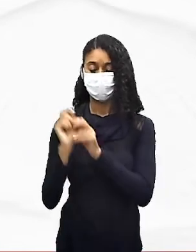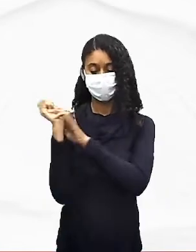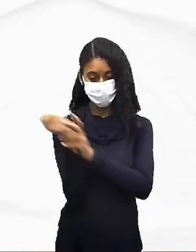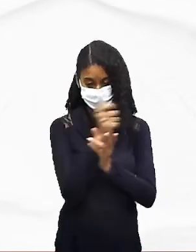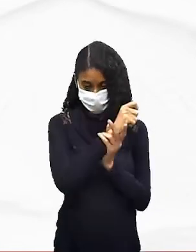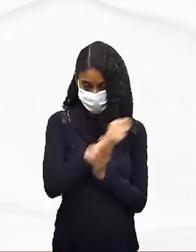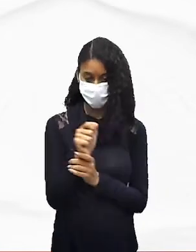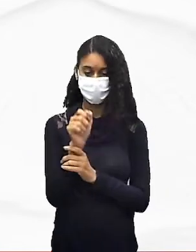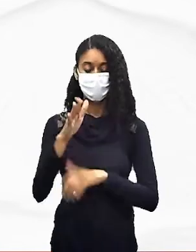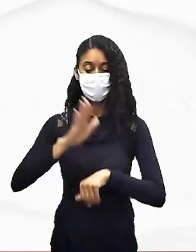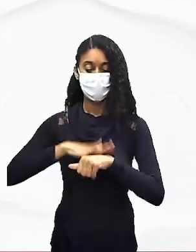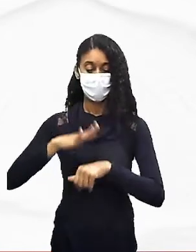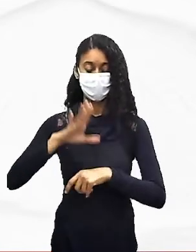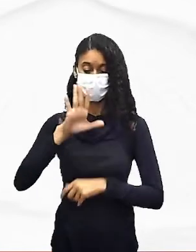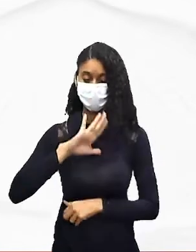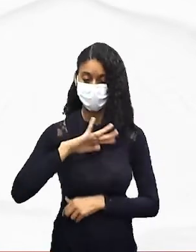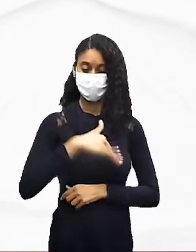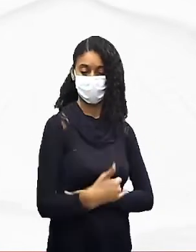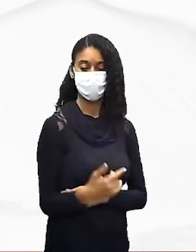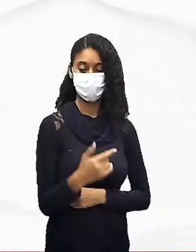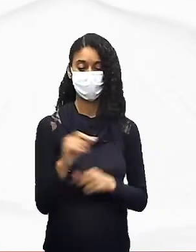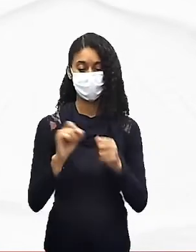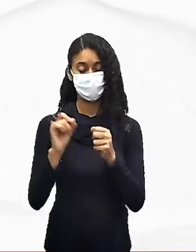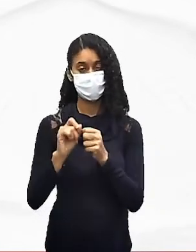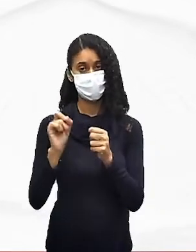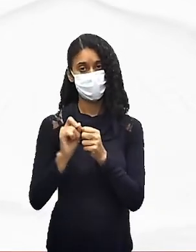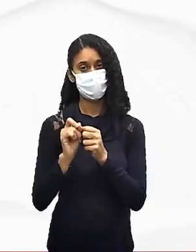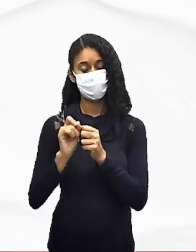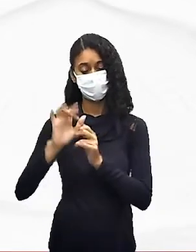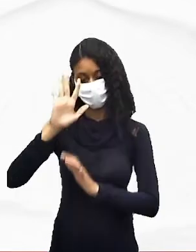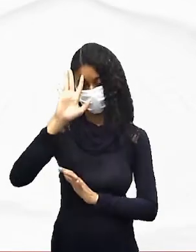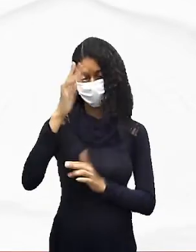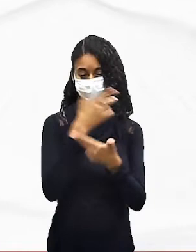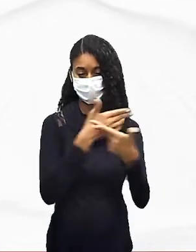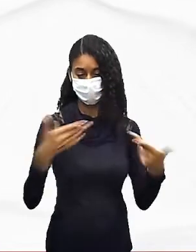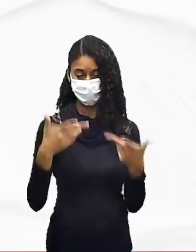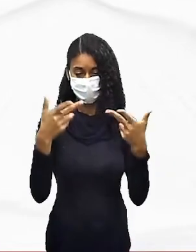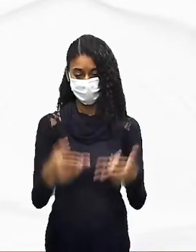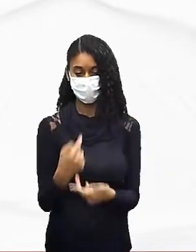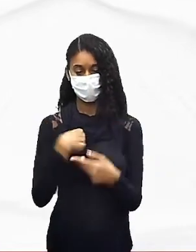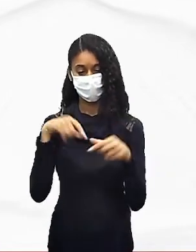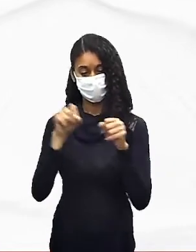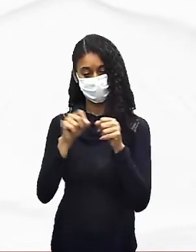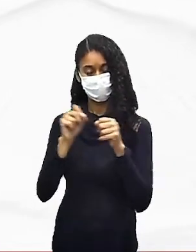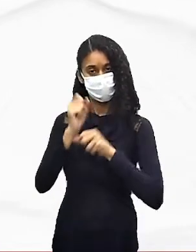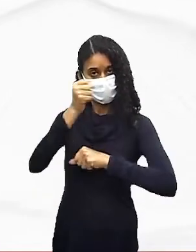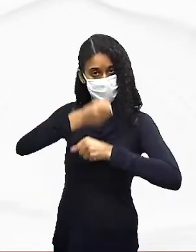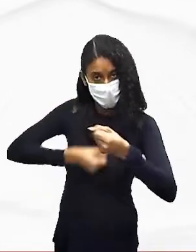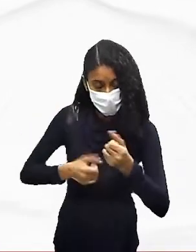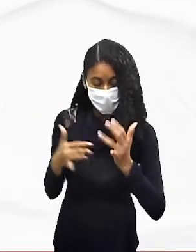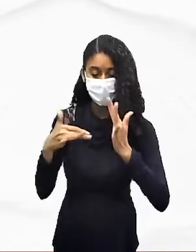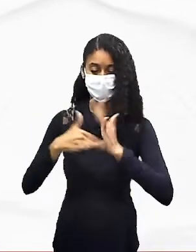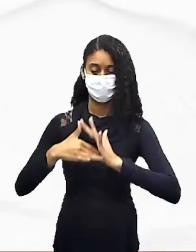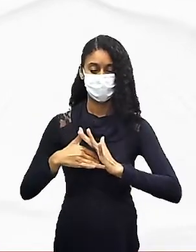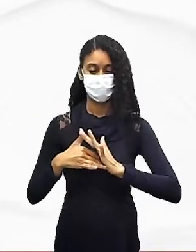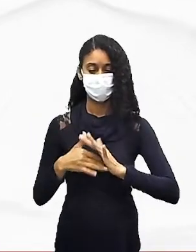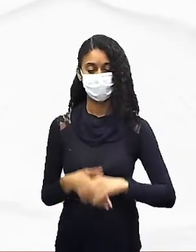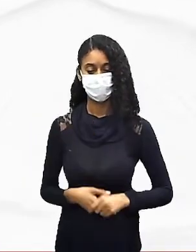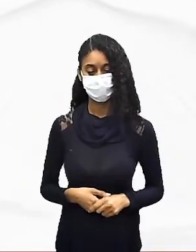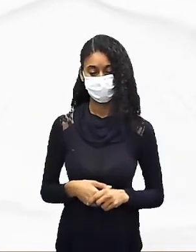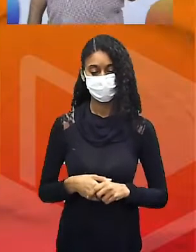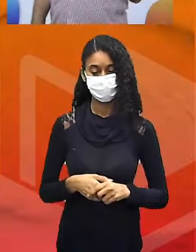daria fatais como eu dou? Guerreiros, ouvi-me, quem há como eu sou? Percebeu? Essa